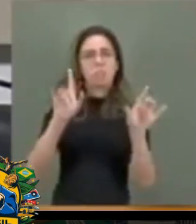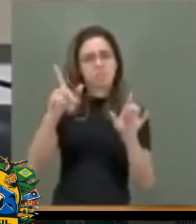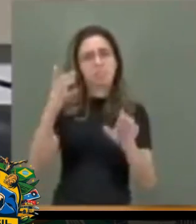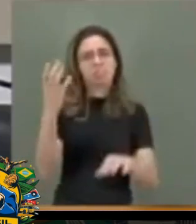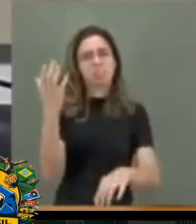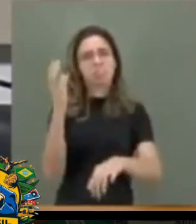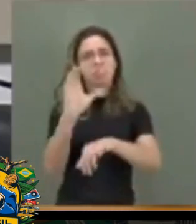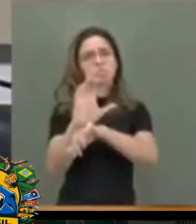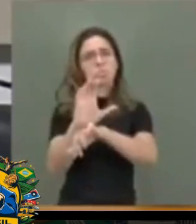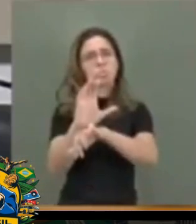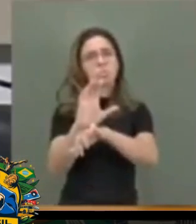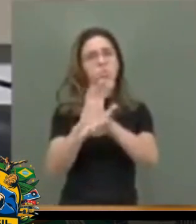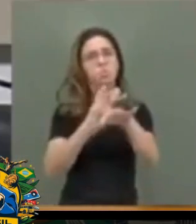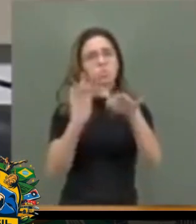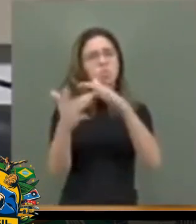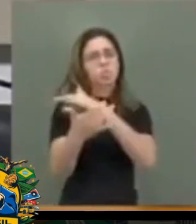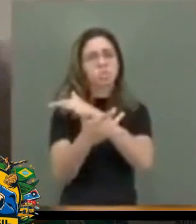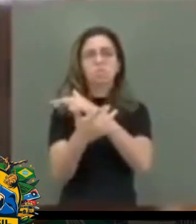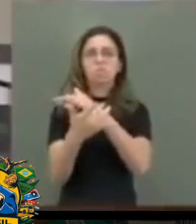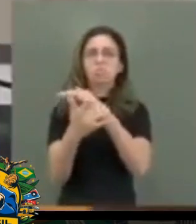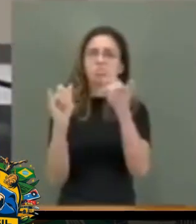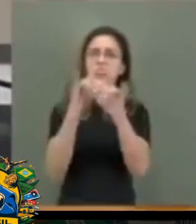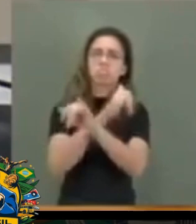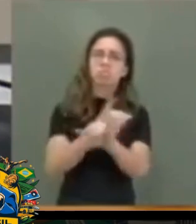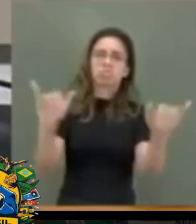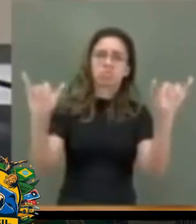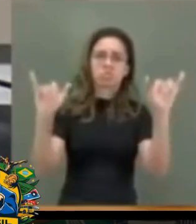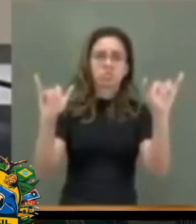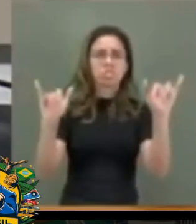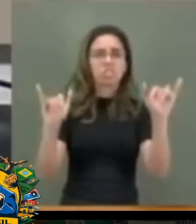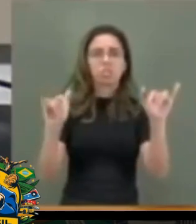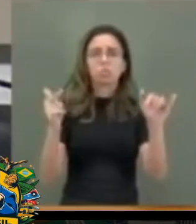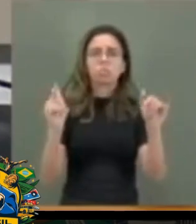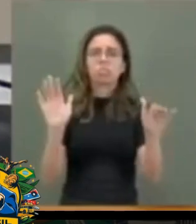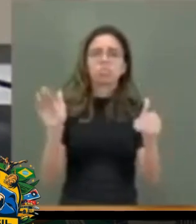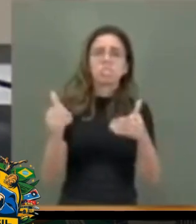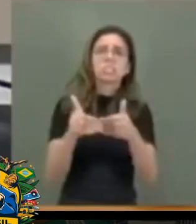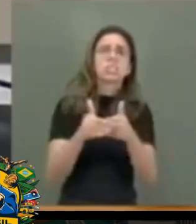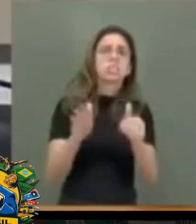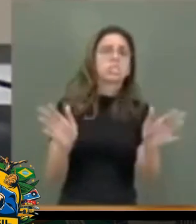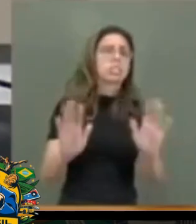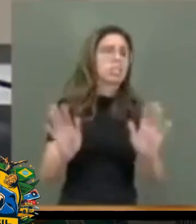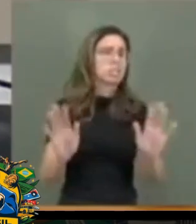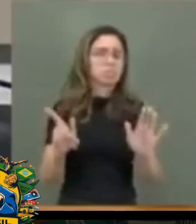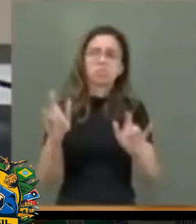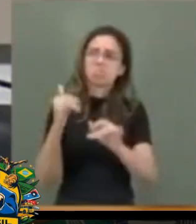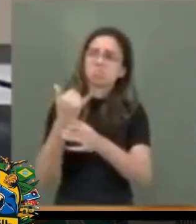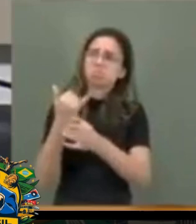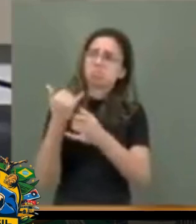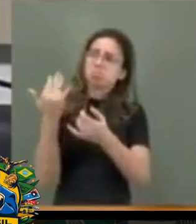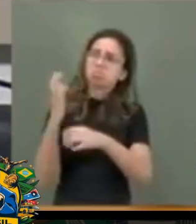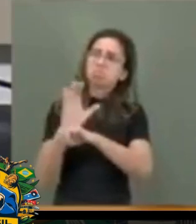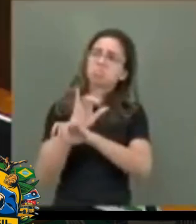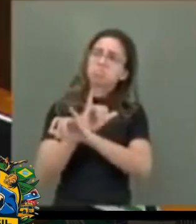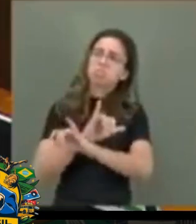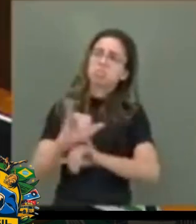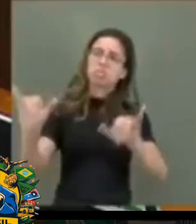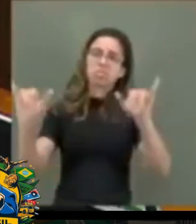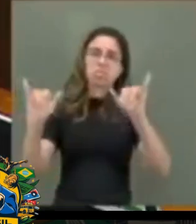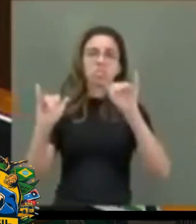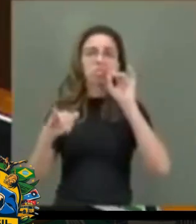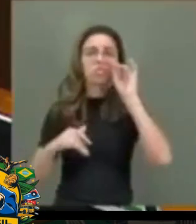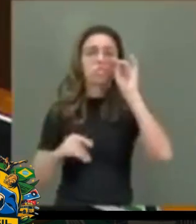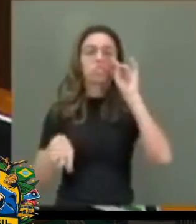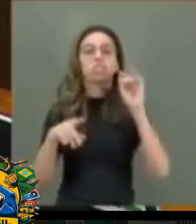ou divulgou, todo mundo acho que já tinha ele... Não é sigiloso também, não? Quem tomou a decisão